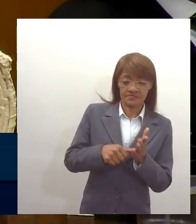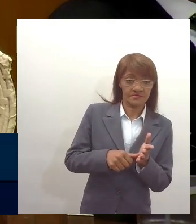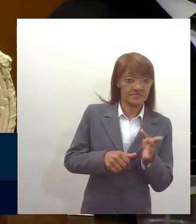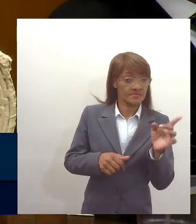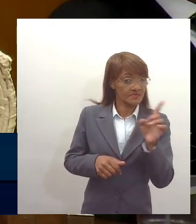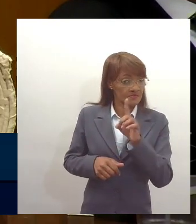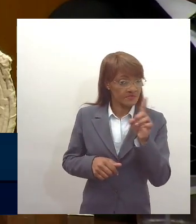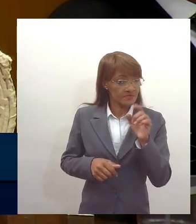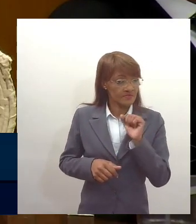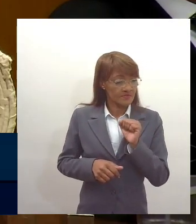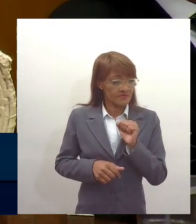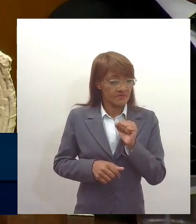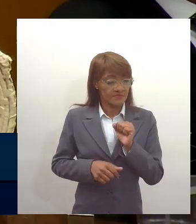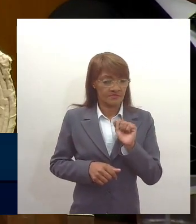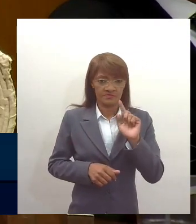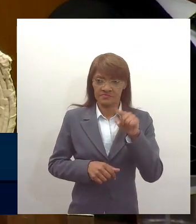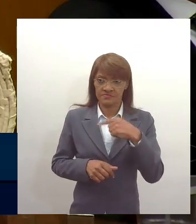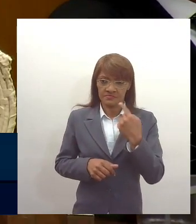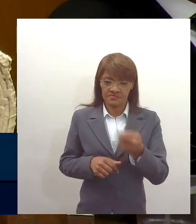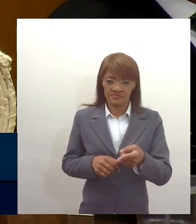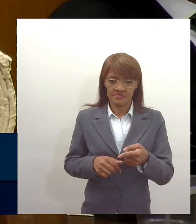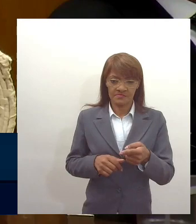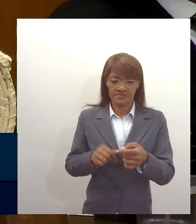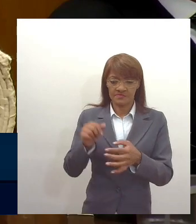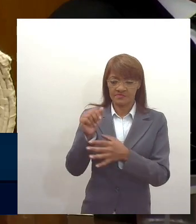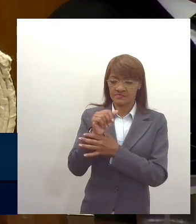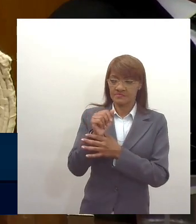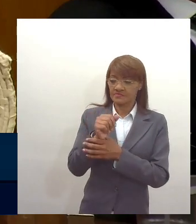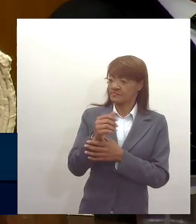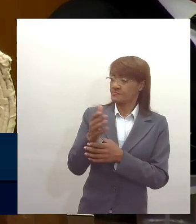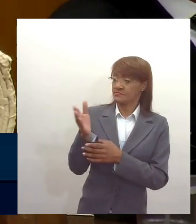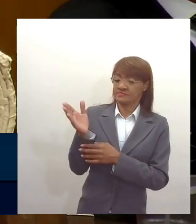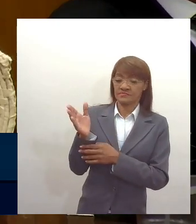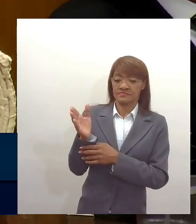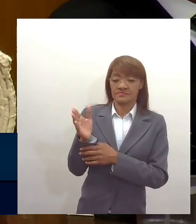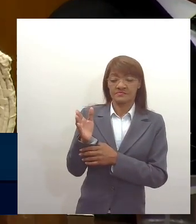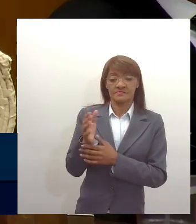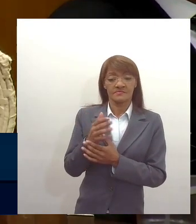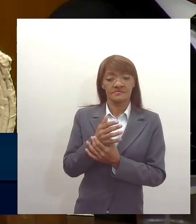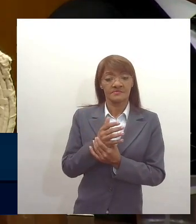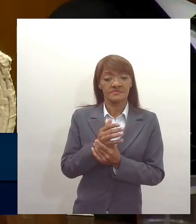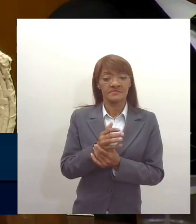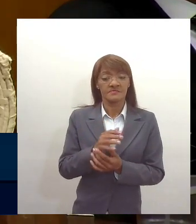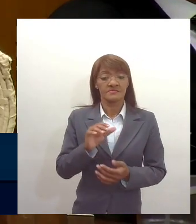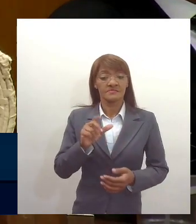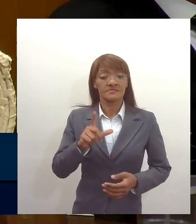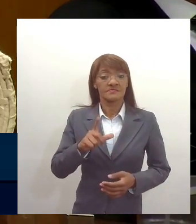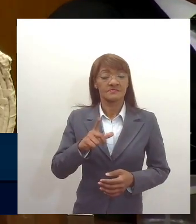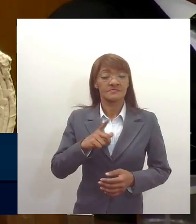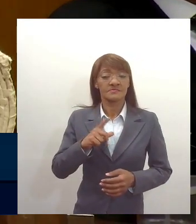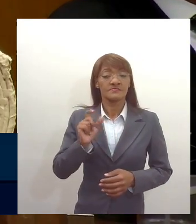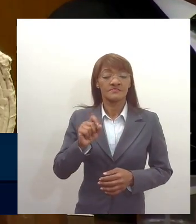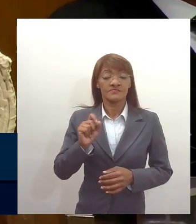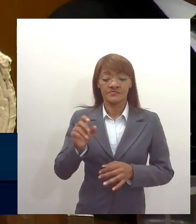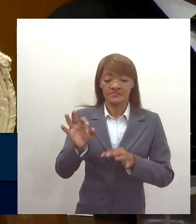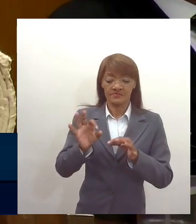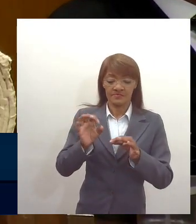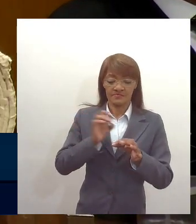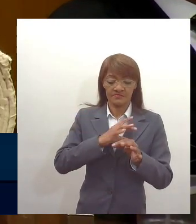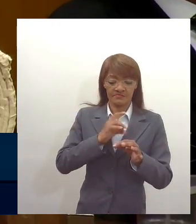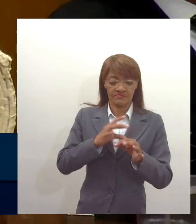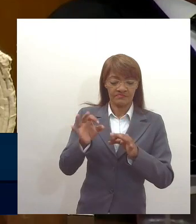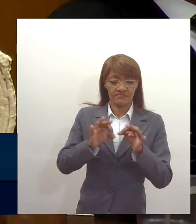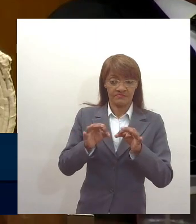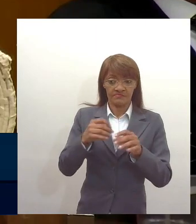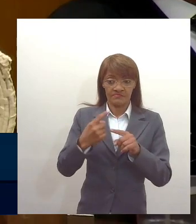minha assessoria, que elas têm medo de se organizar, de perder alguns benefícios, né, que elas têm.